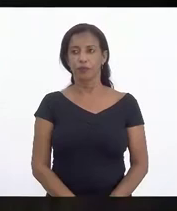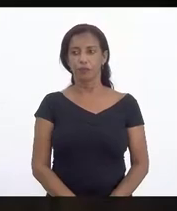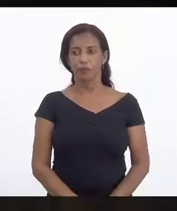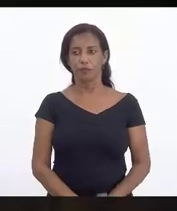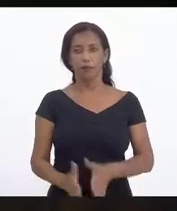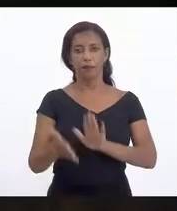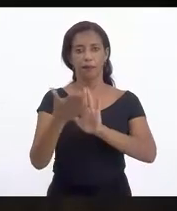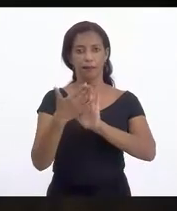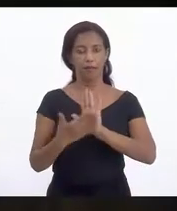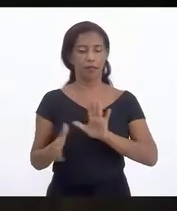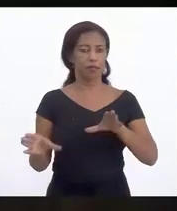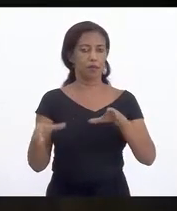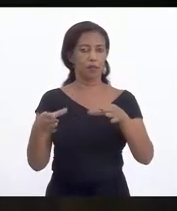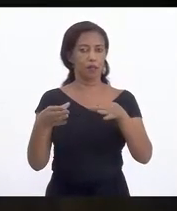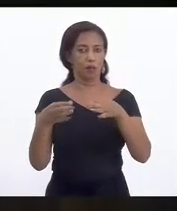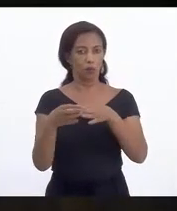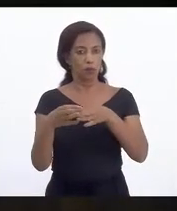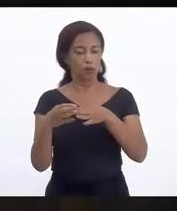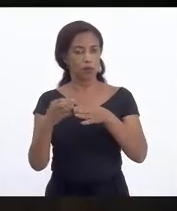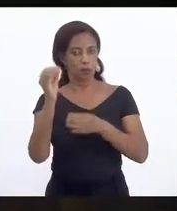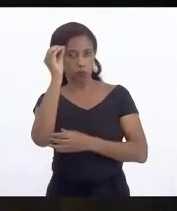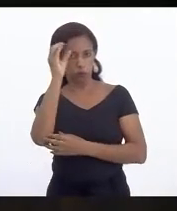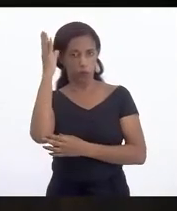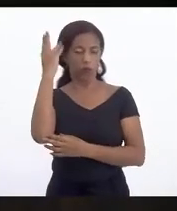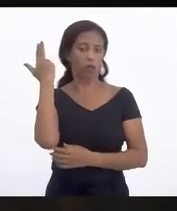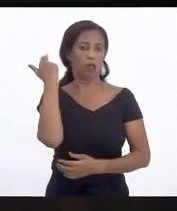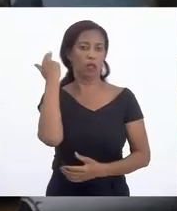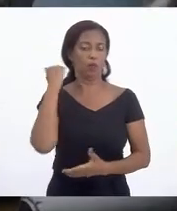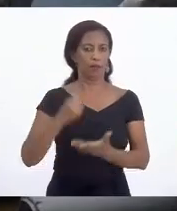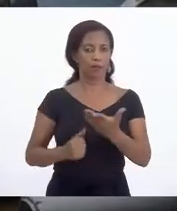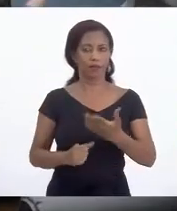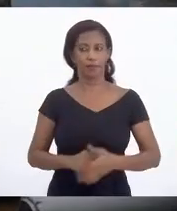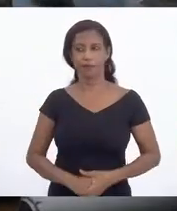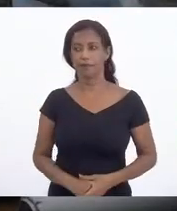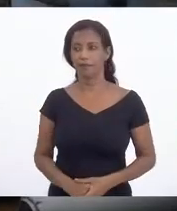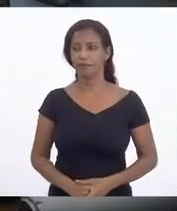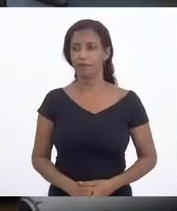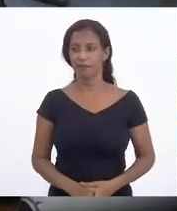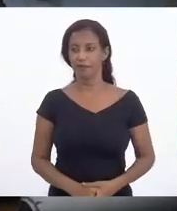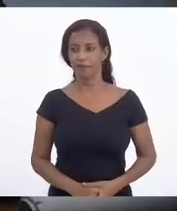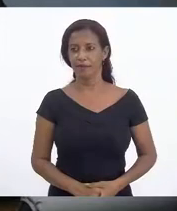Para emitir parecer pela Comissão de Cultura, deputado Eliomar Coelho.